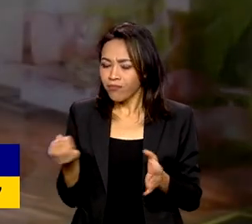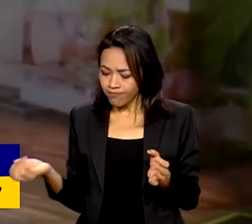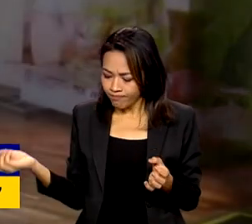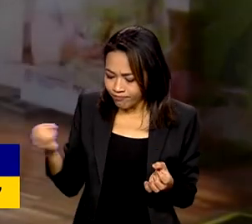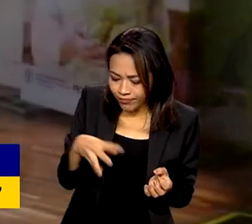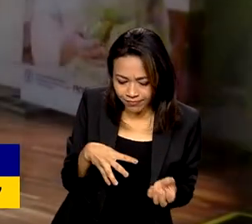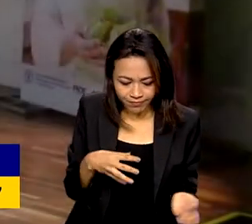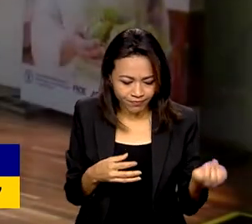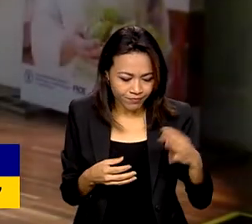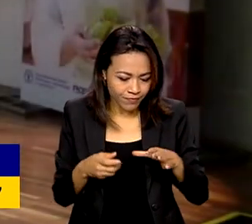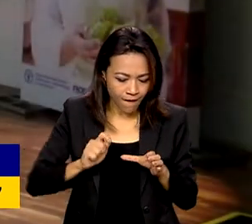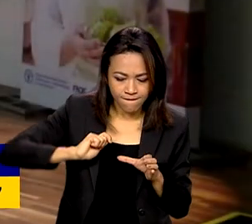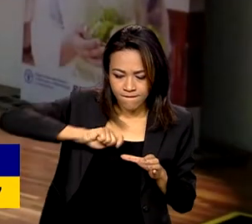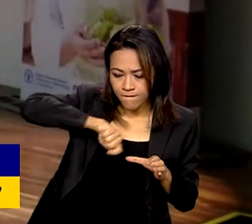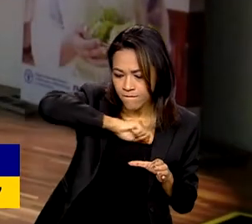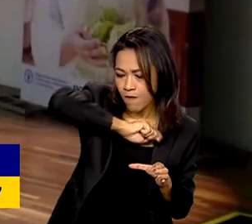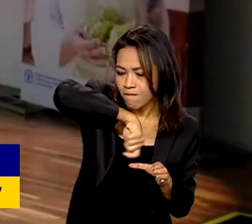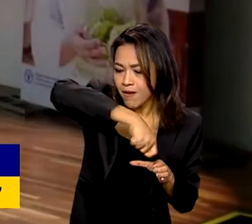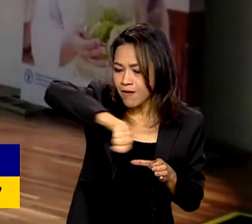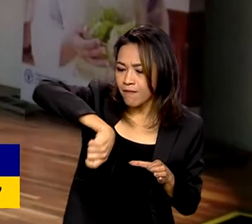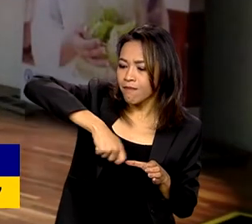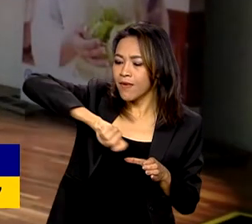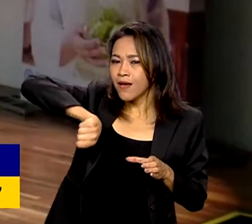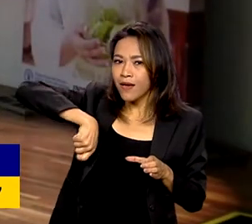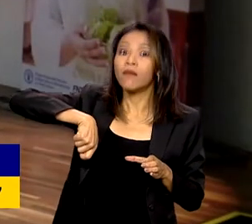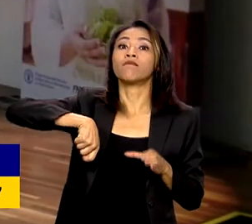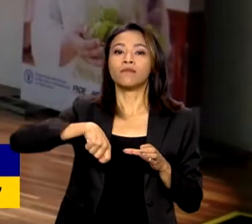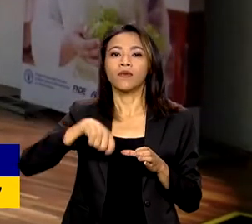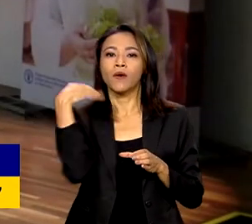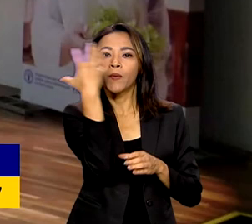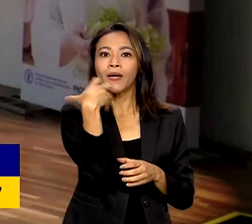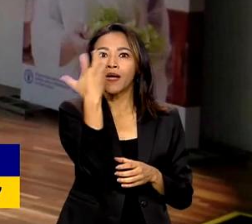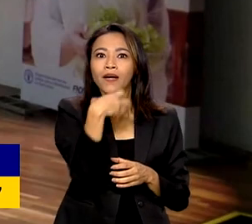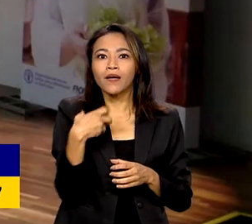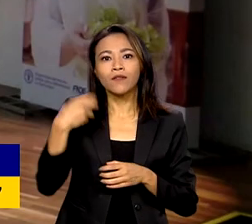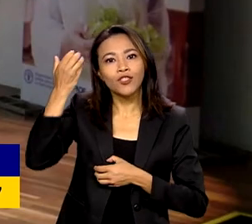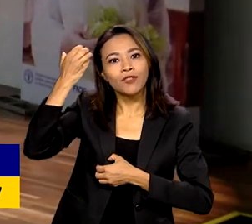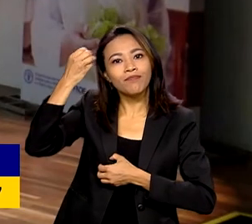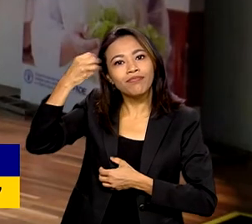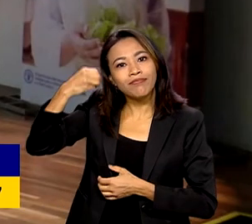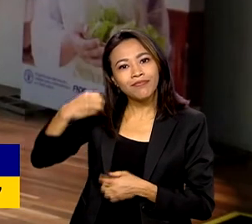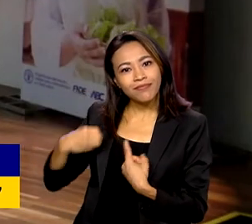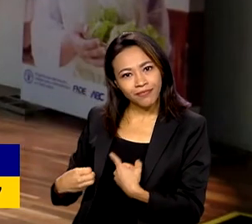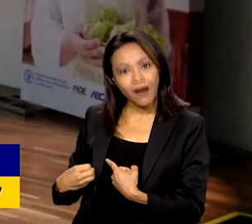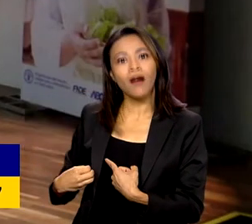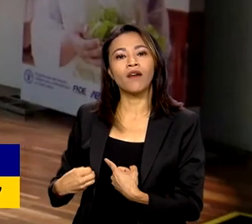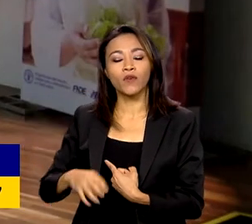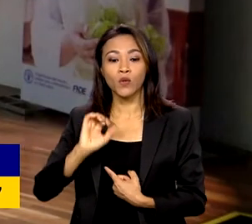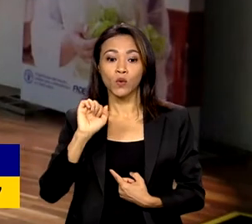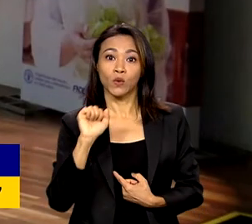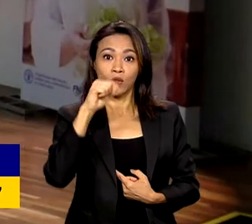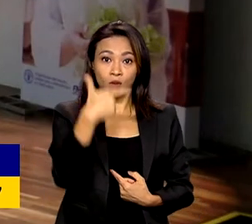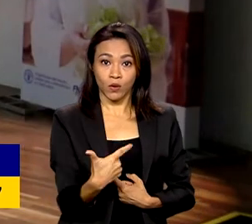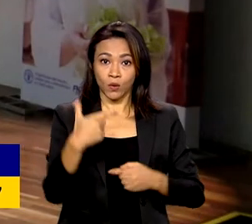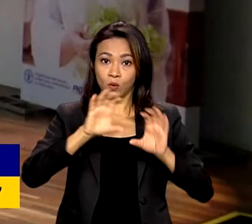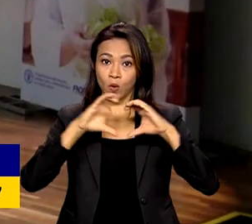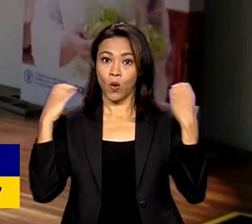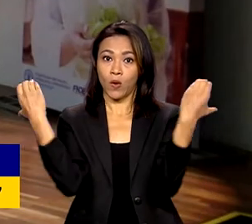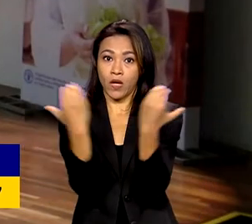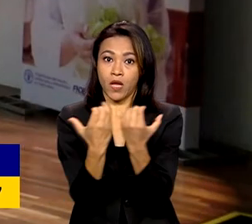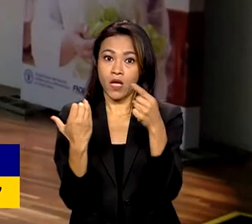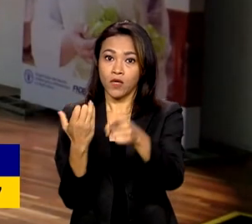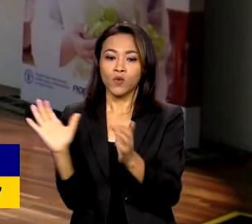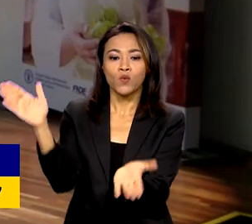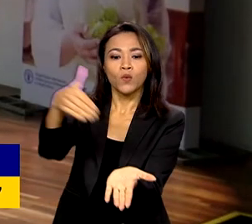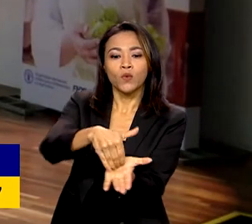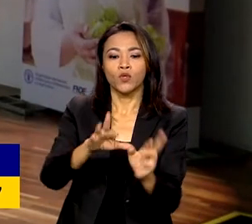preparar o ângulo foi com o canto de tradições afro-bras que o segundo Congresso Nacional de alimentação escolar chegou ao